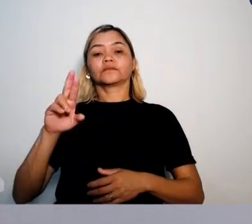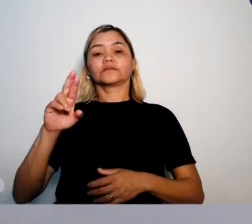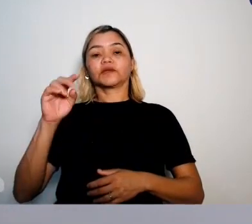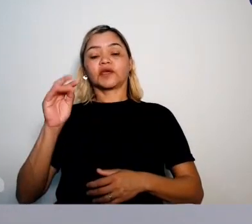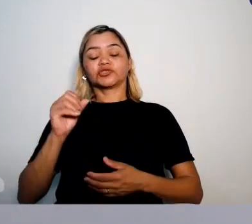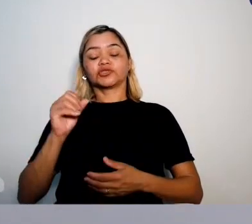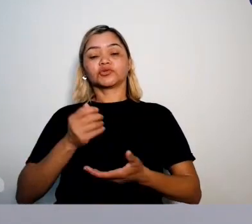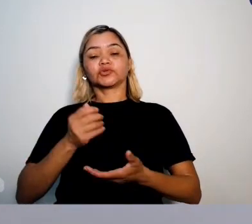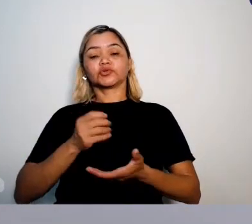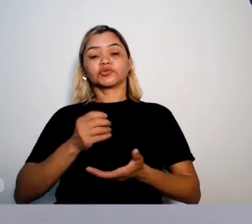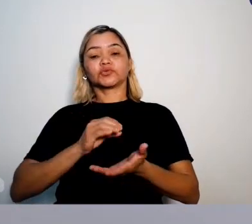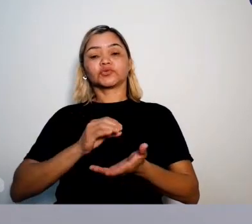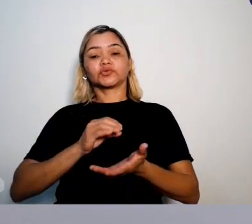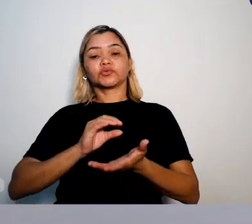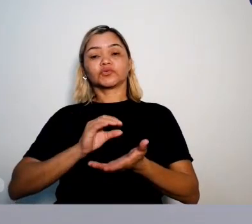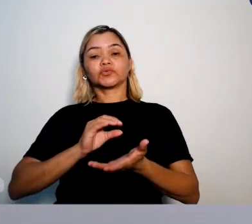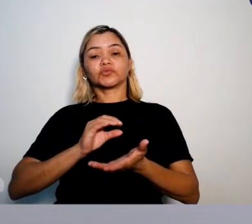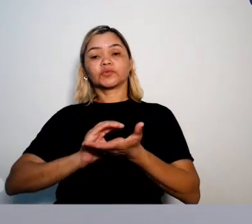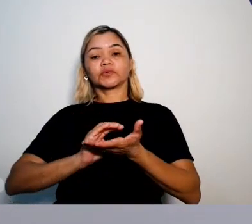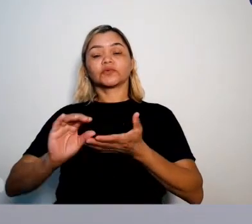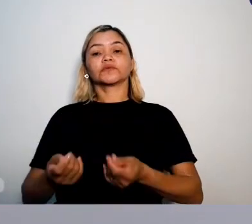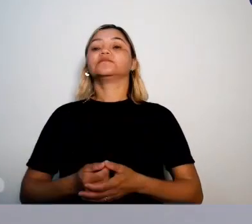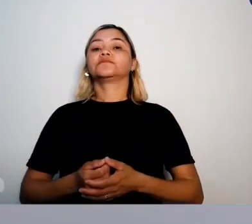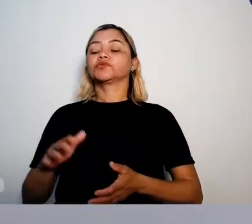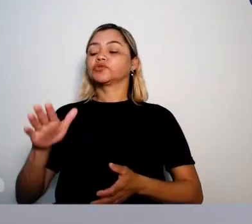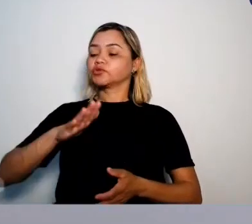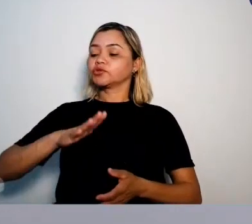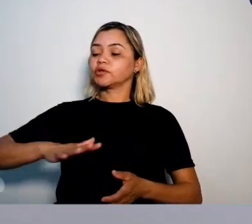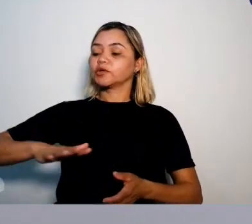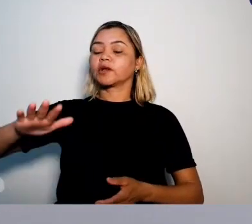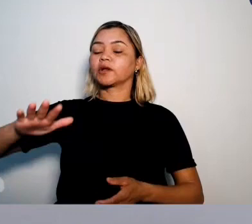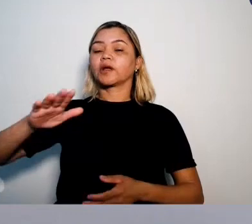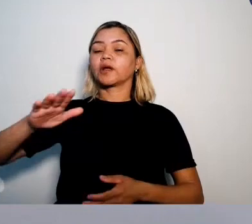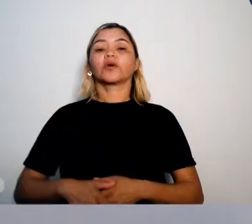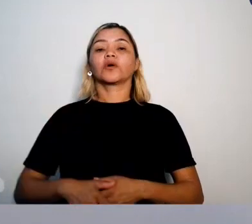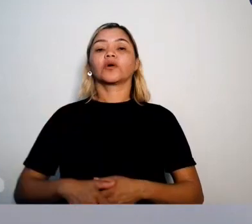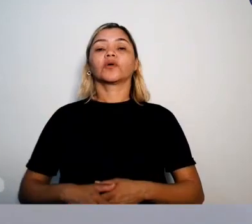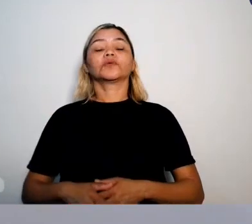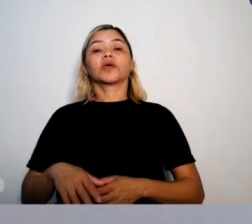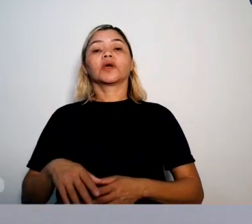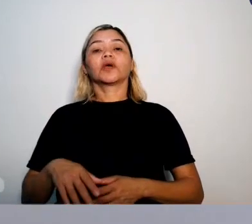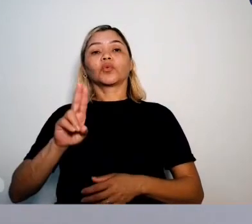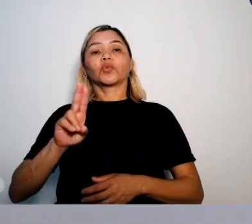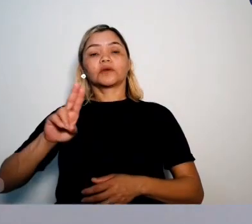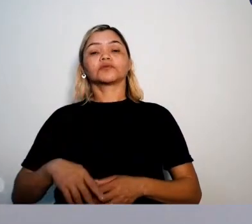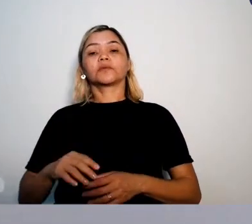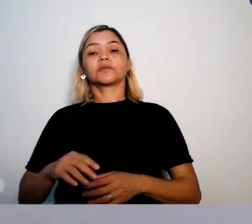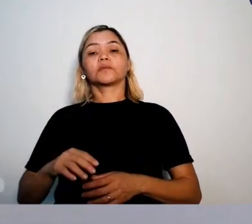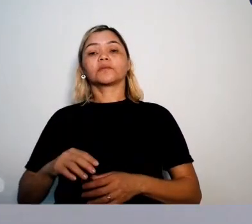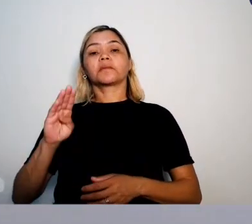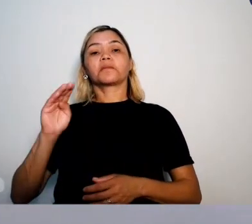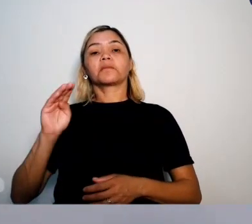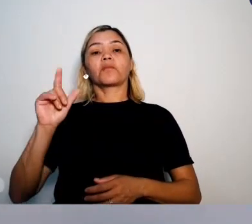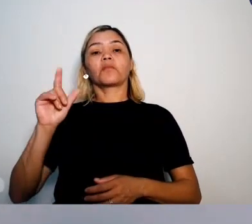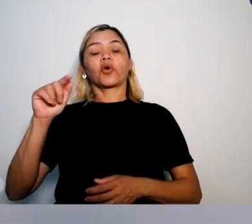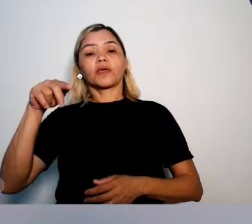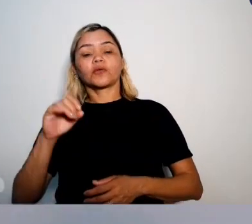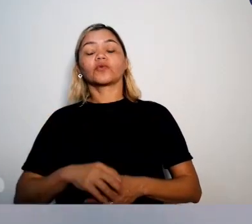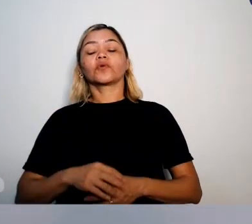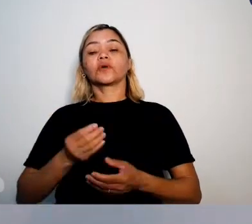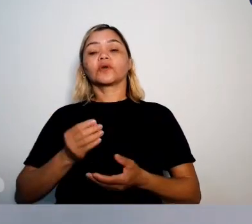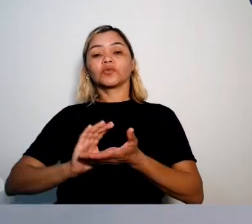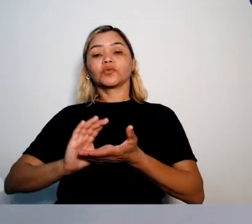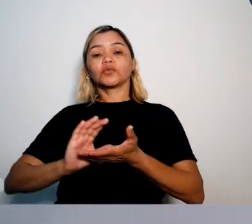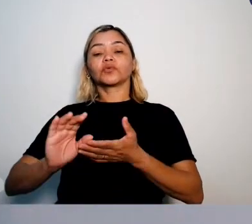financeiros, Orçamento Geral da União sob bloqueio para a implantação de reservatórios